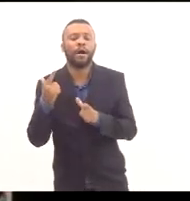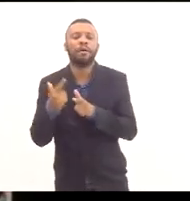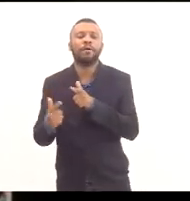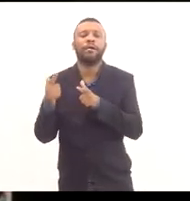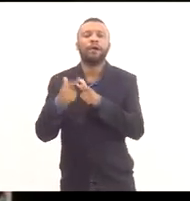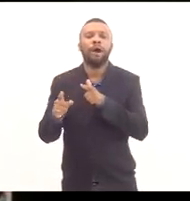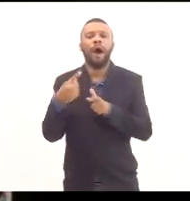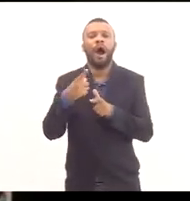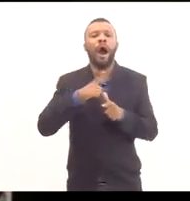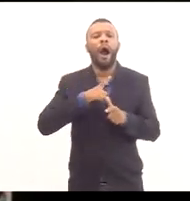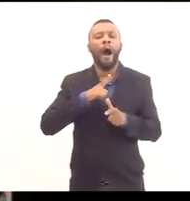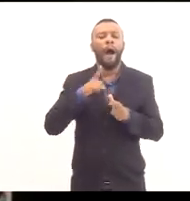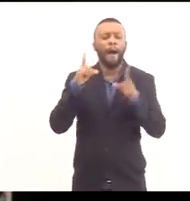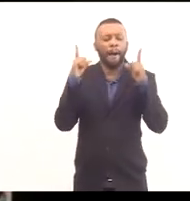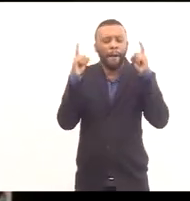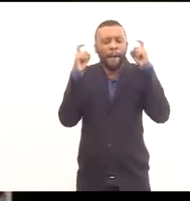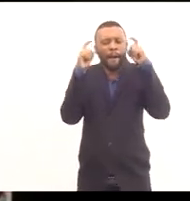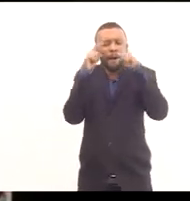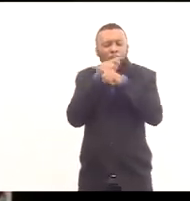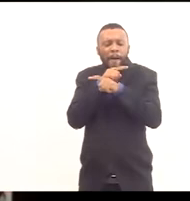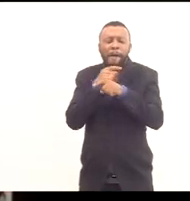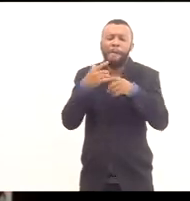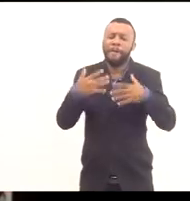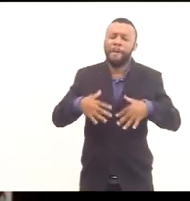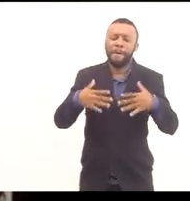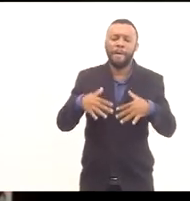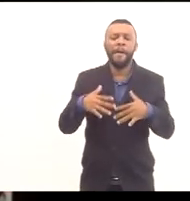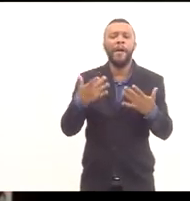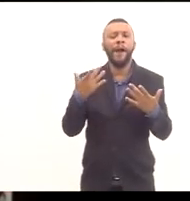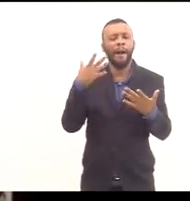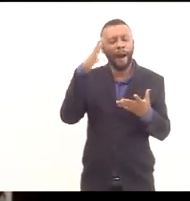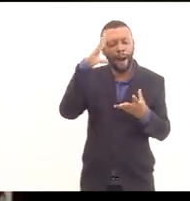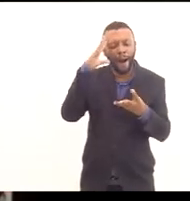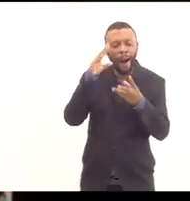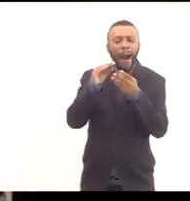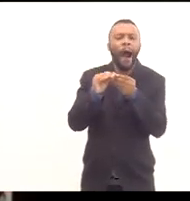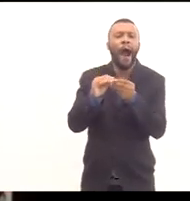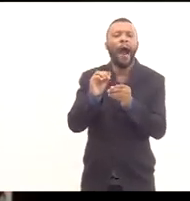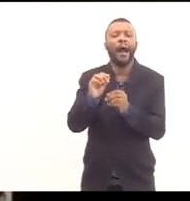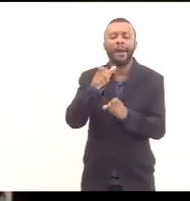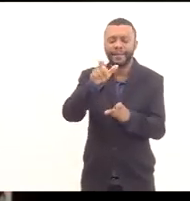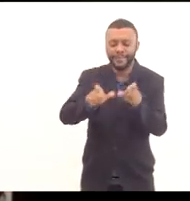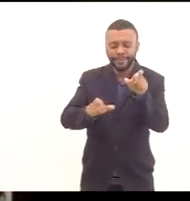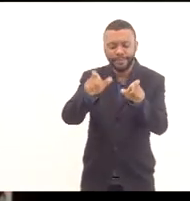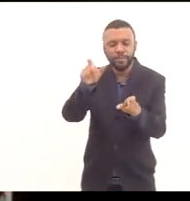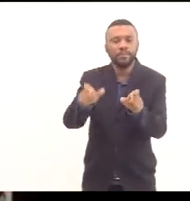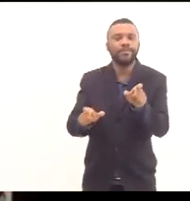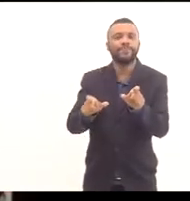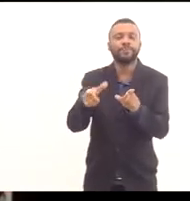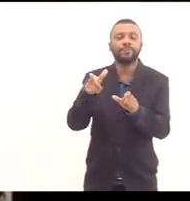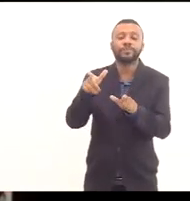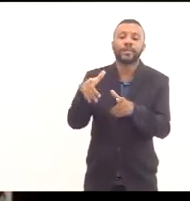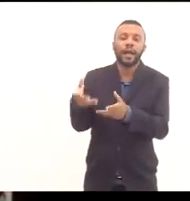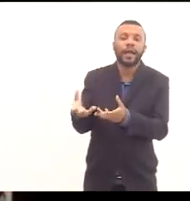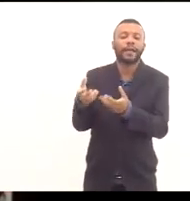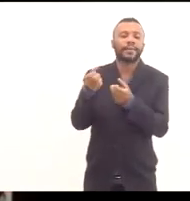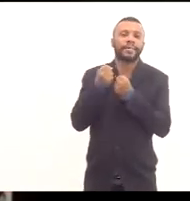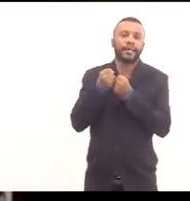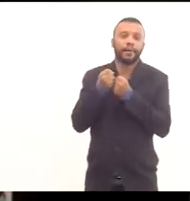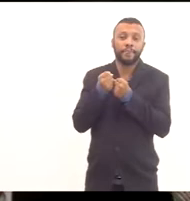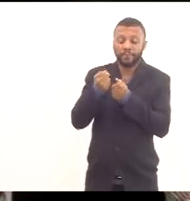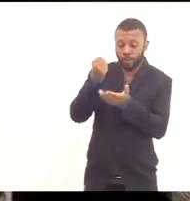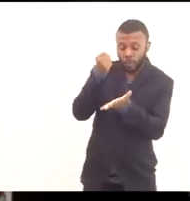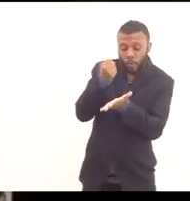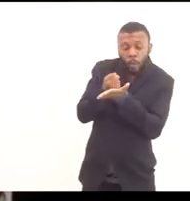a gente está tendo dificuldade ainda é dia entender essas pessoas que recebem através de um